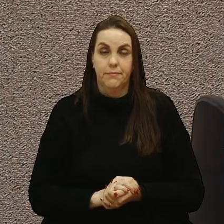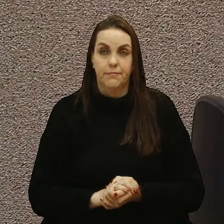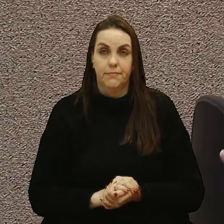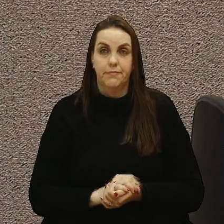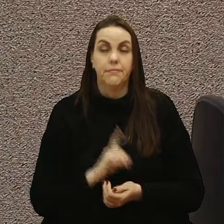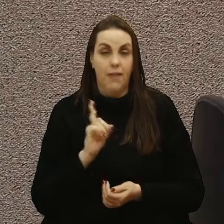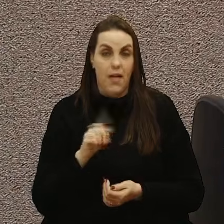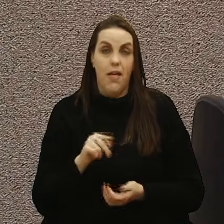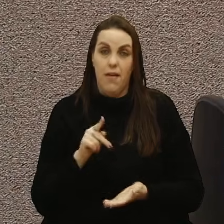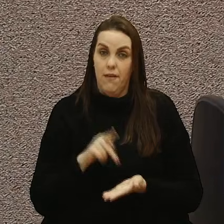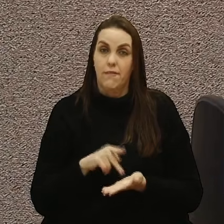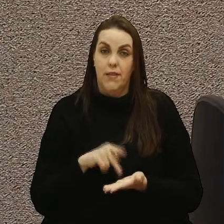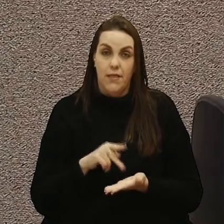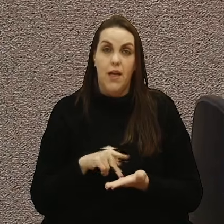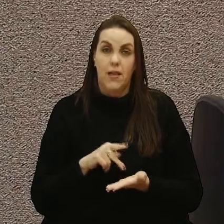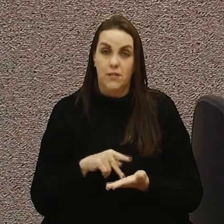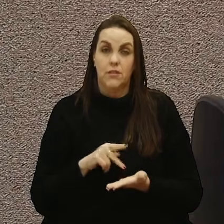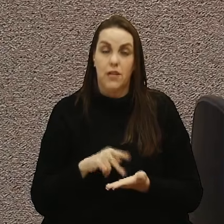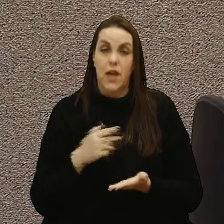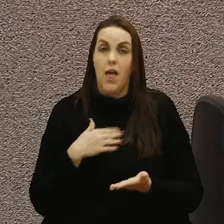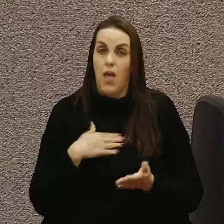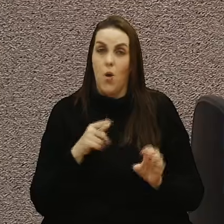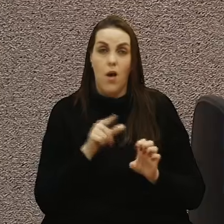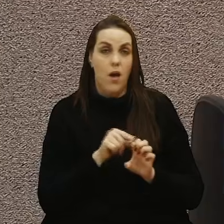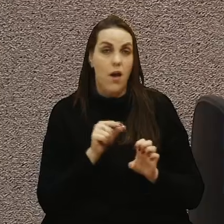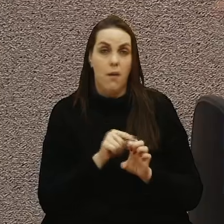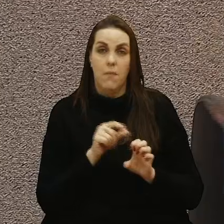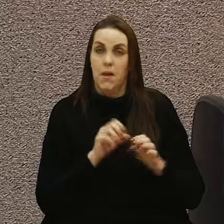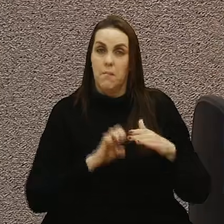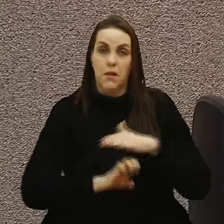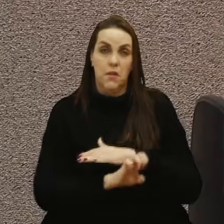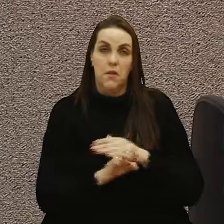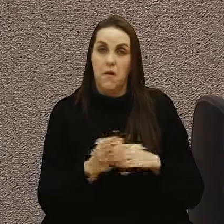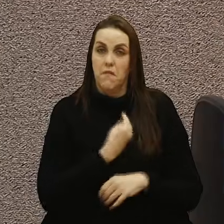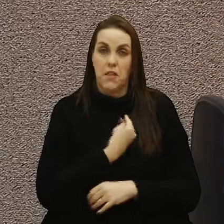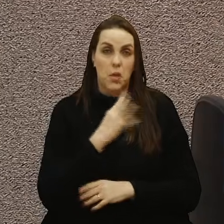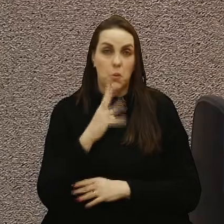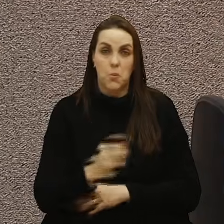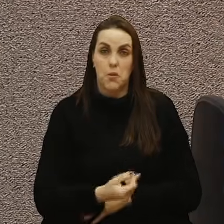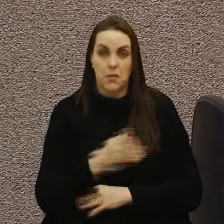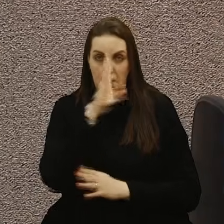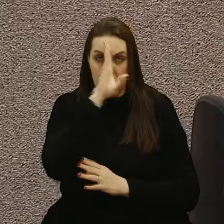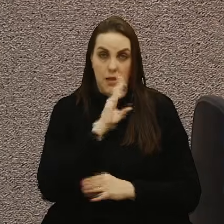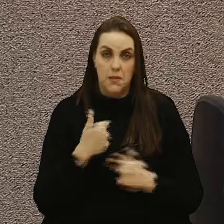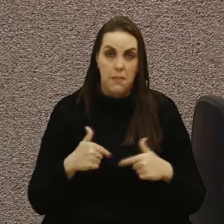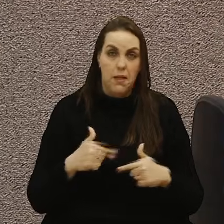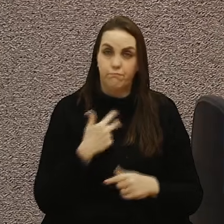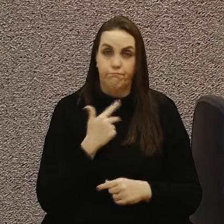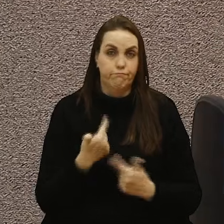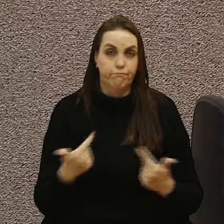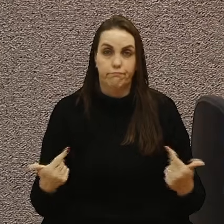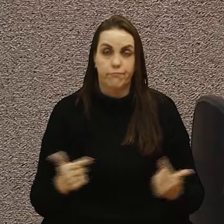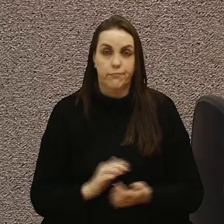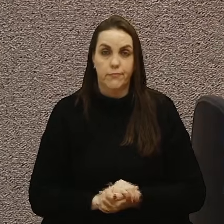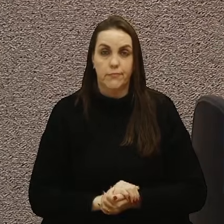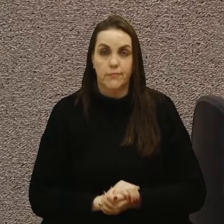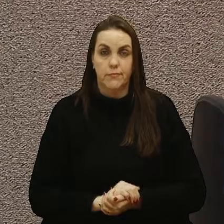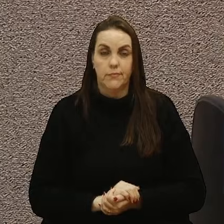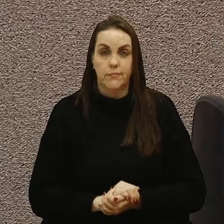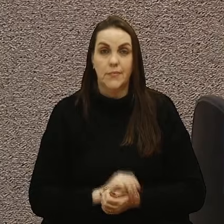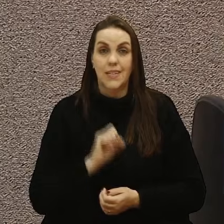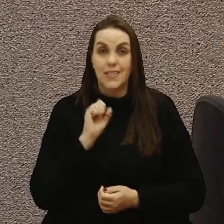Essa é uma grande verdade. Eu fui empreendedor a vida inteira e não existe trabalhar de graça. Aliás, se